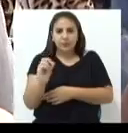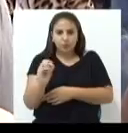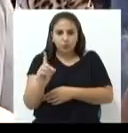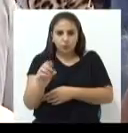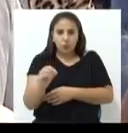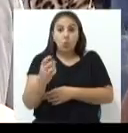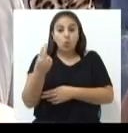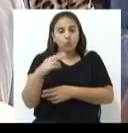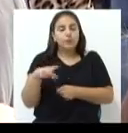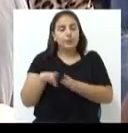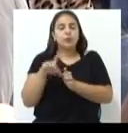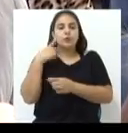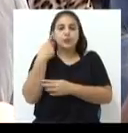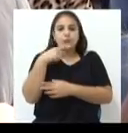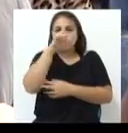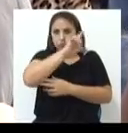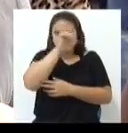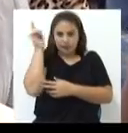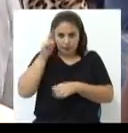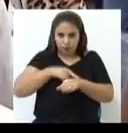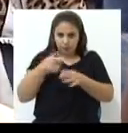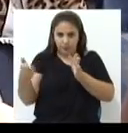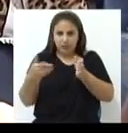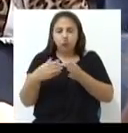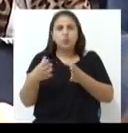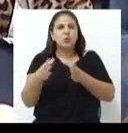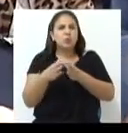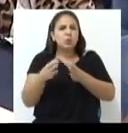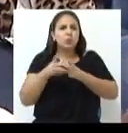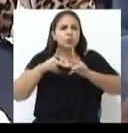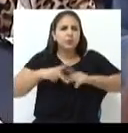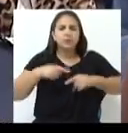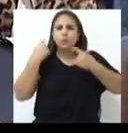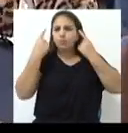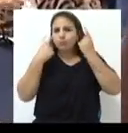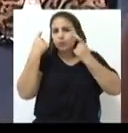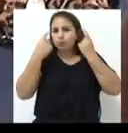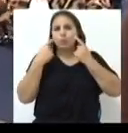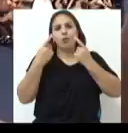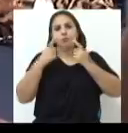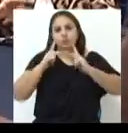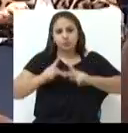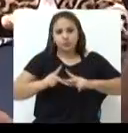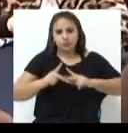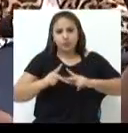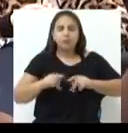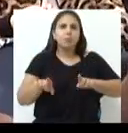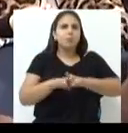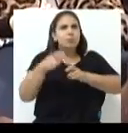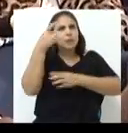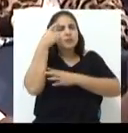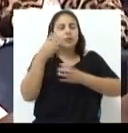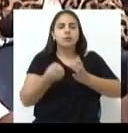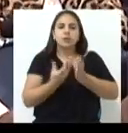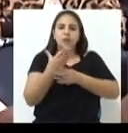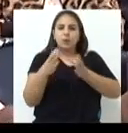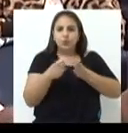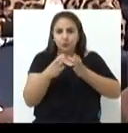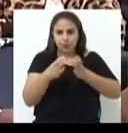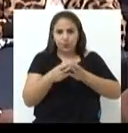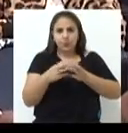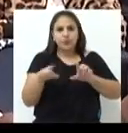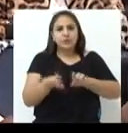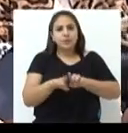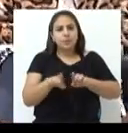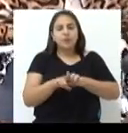na época, e mais uma série de pessoas que se preocupavam com idosos. Pensaram em criar esses grupos e foram